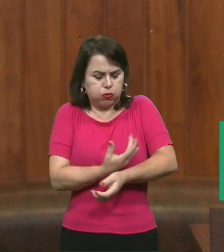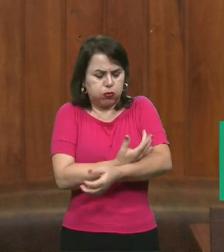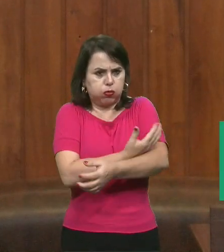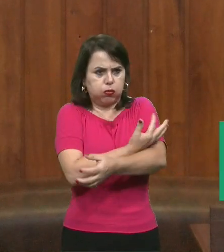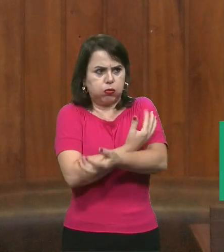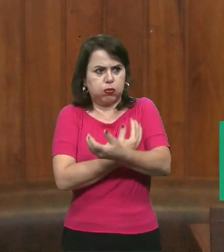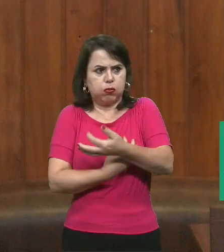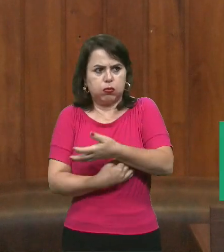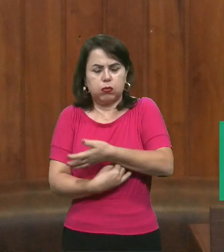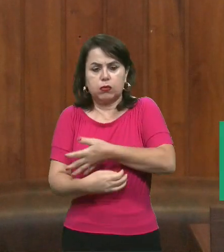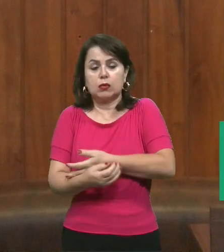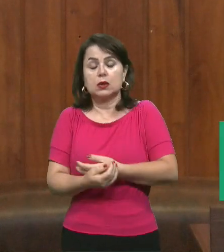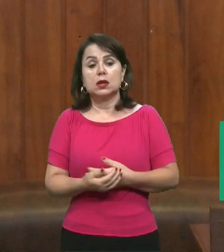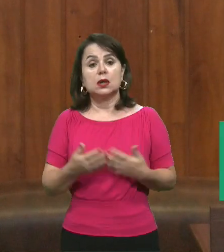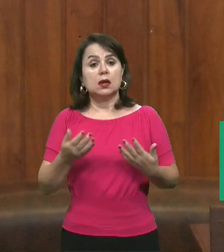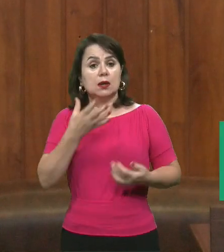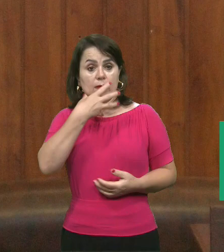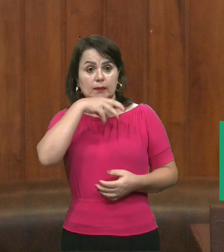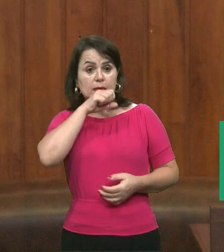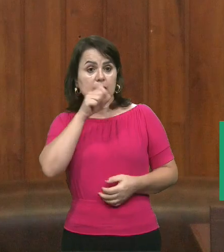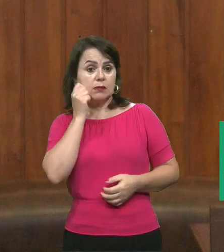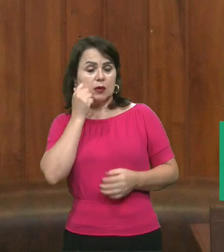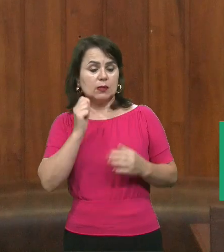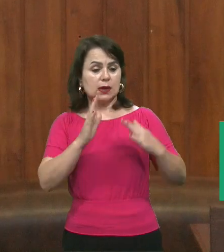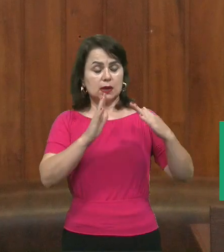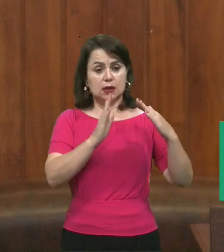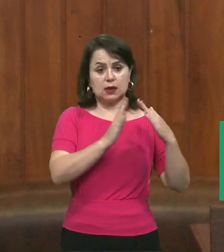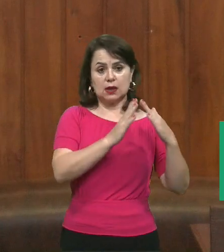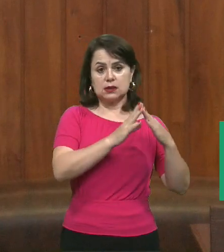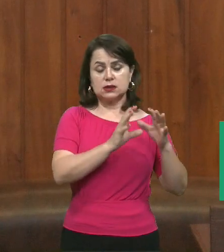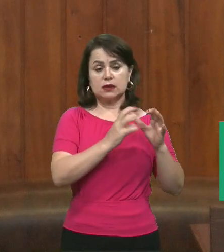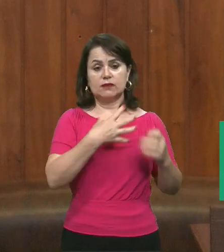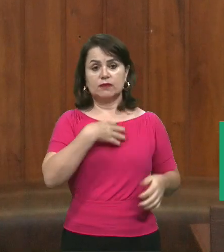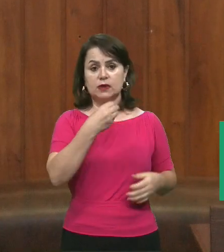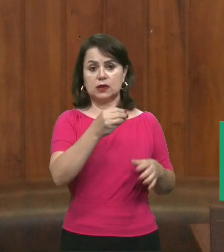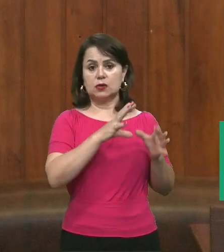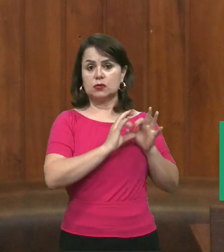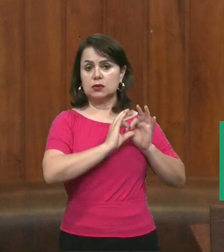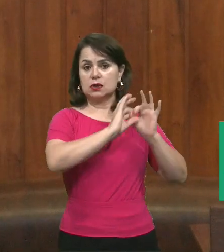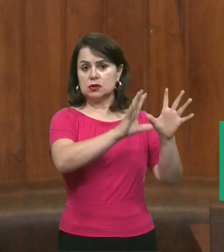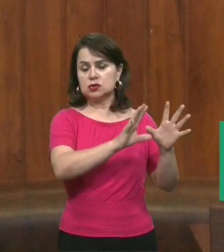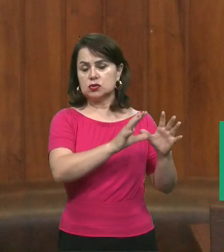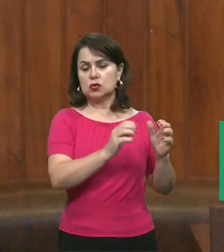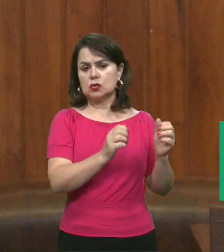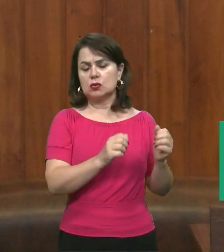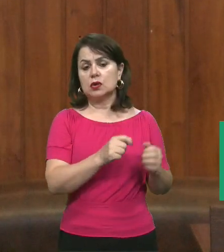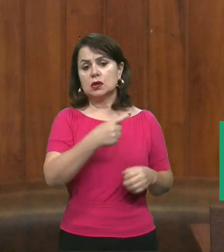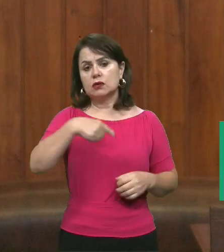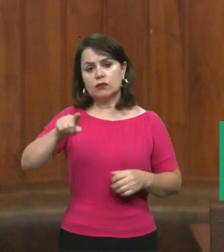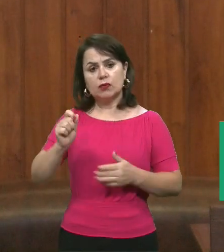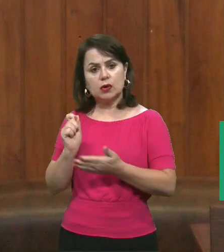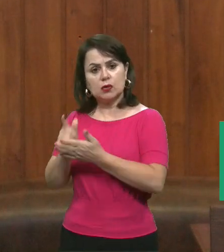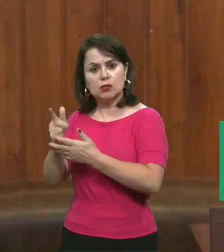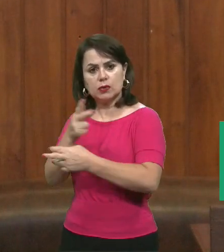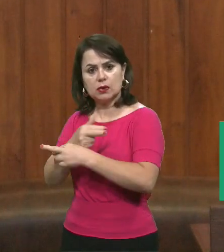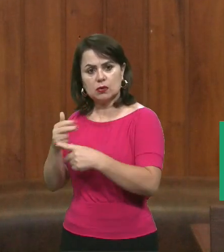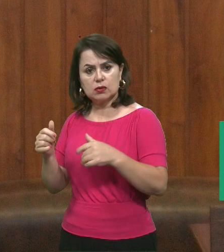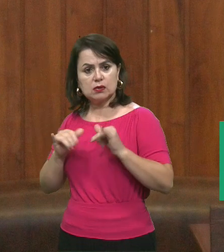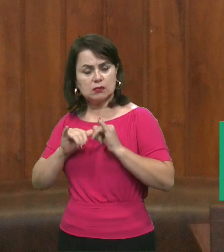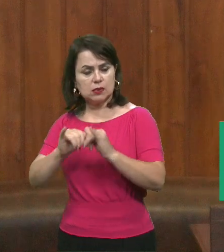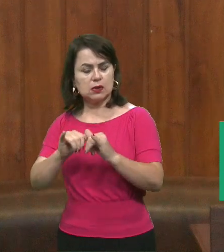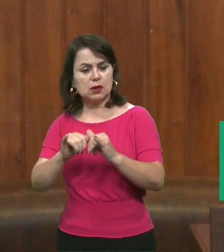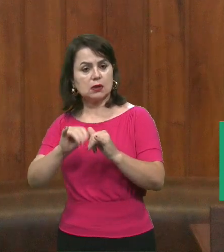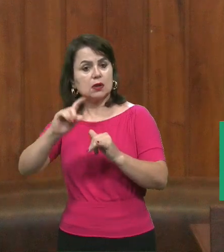o casal deixou as crianças em casa, deixou o bisavô junto e foi fazer compra. Na